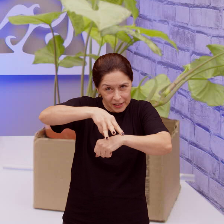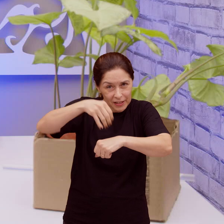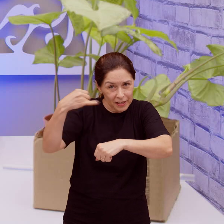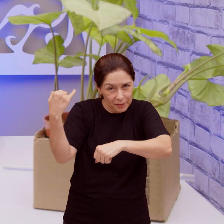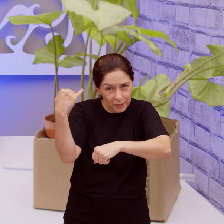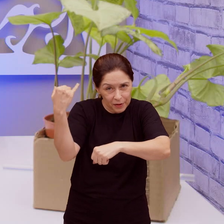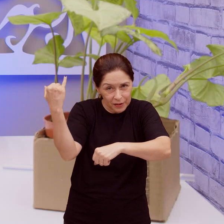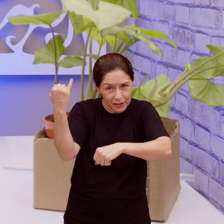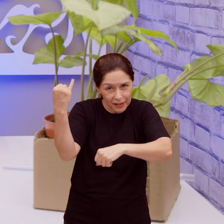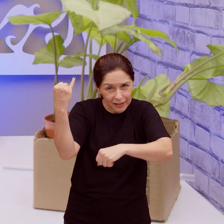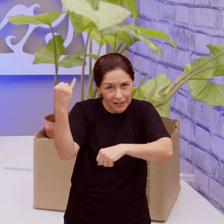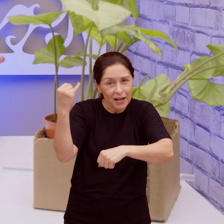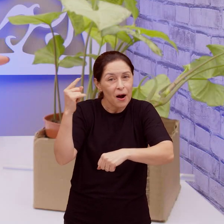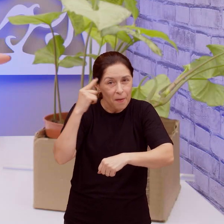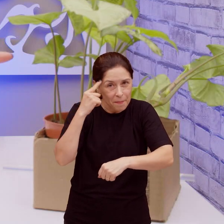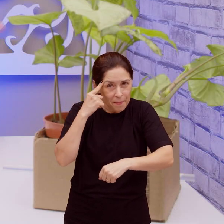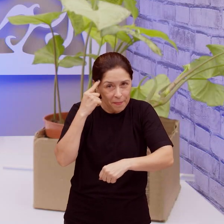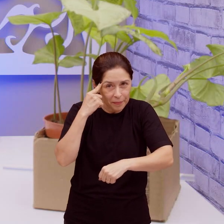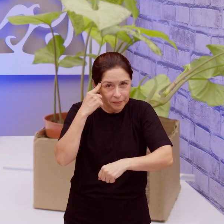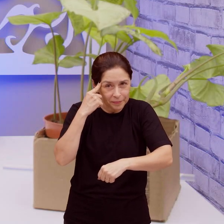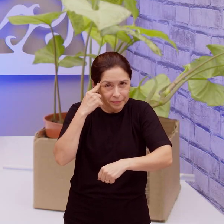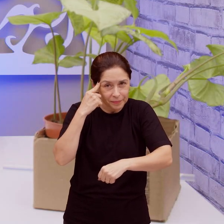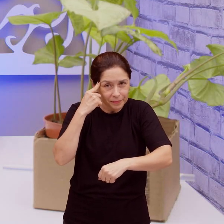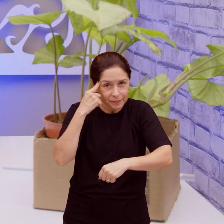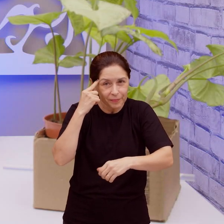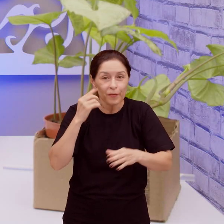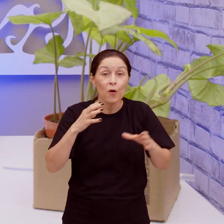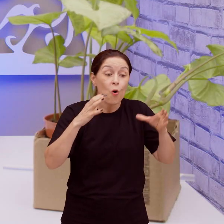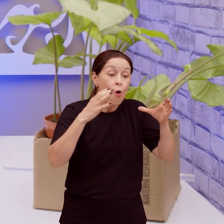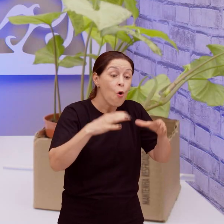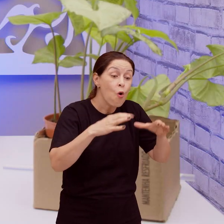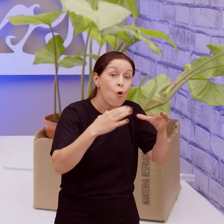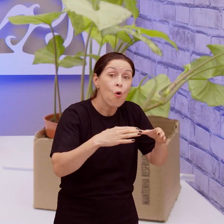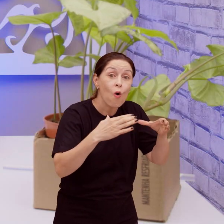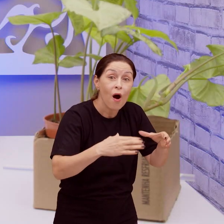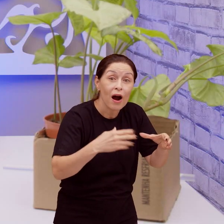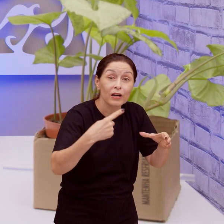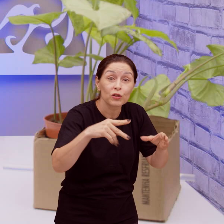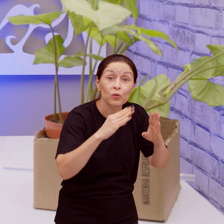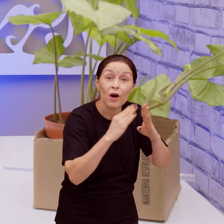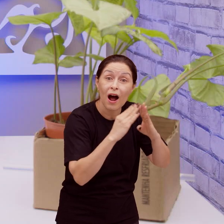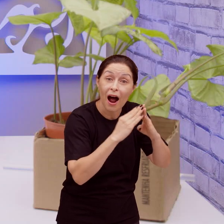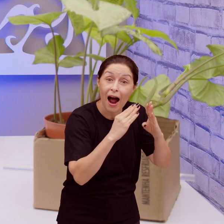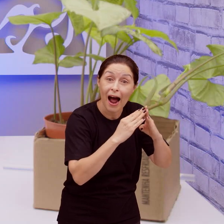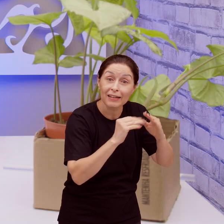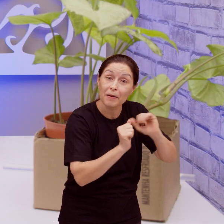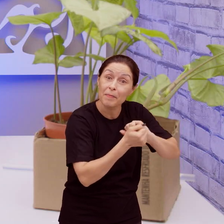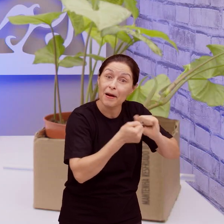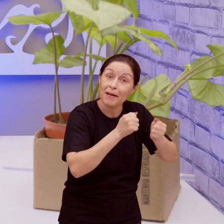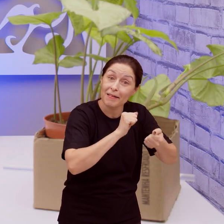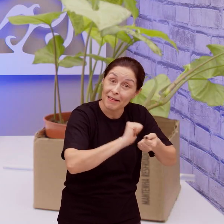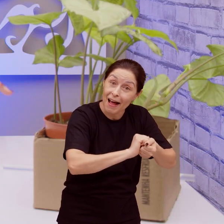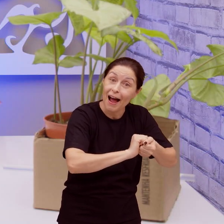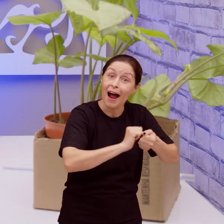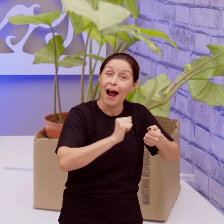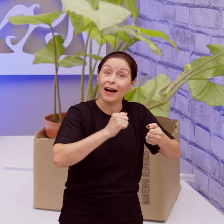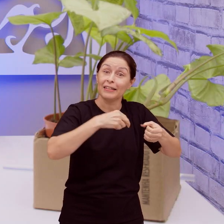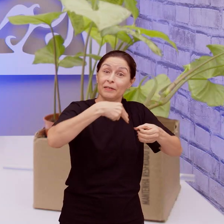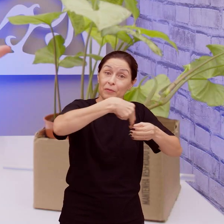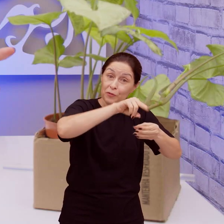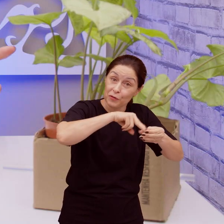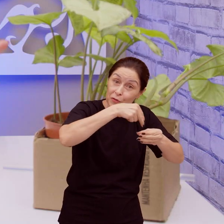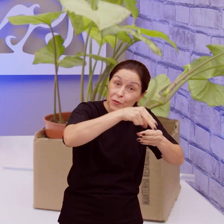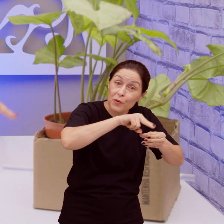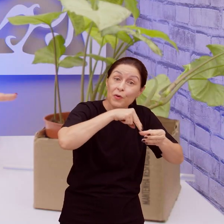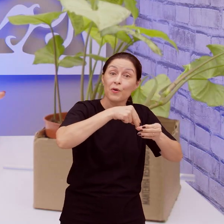importante. Que tal vocês pensarem numa oficina de arte aí na casinha de vocês? Separem esses materiais